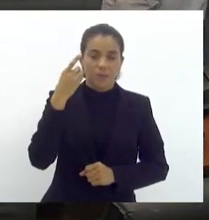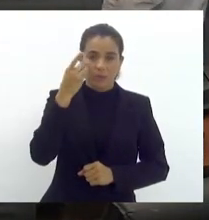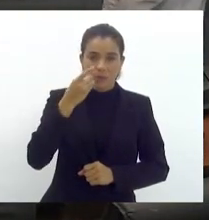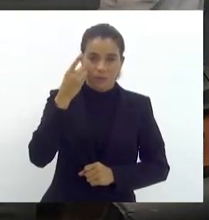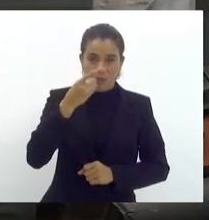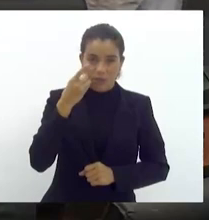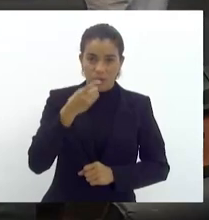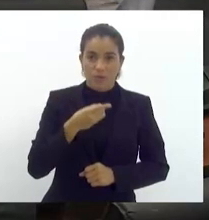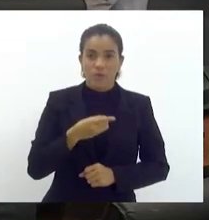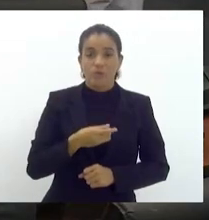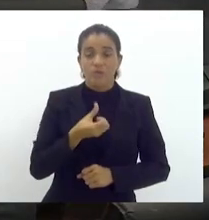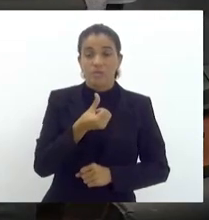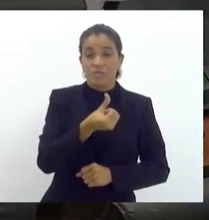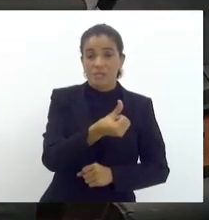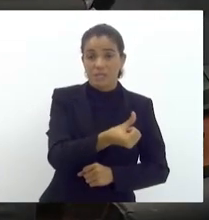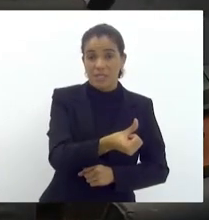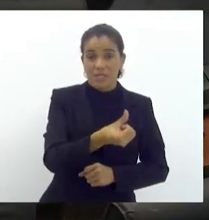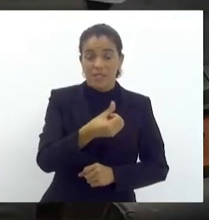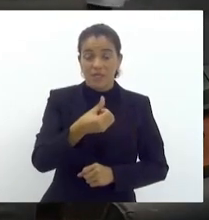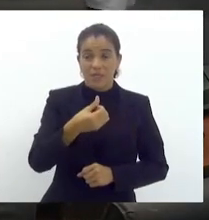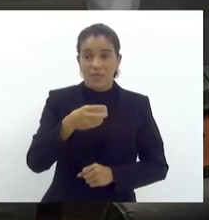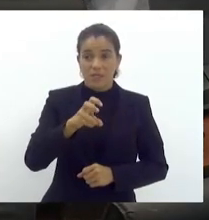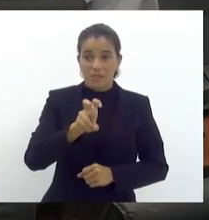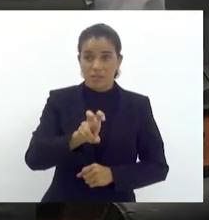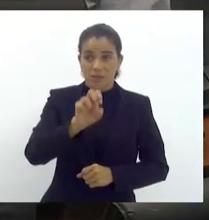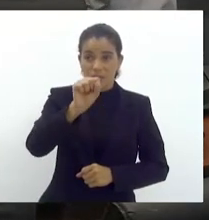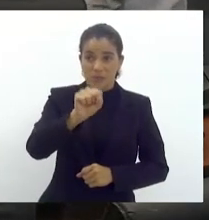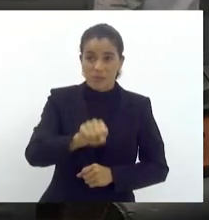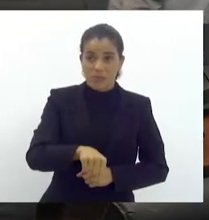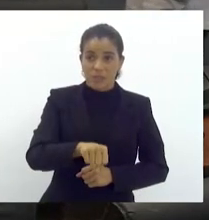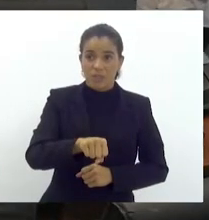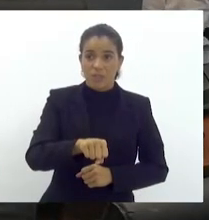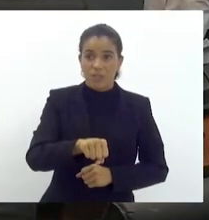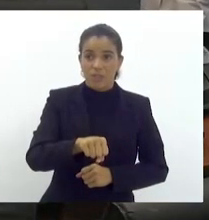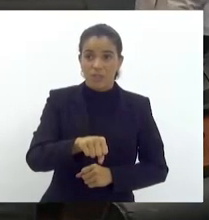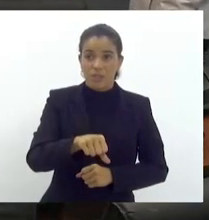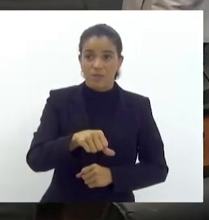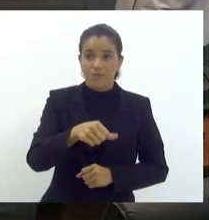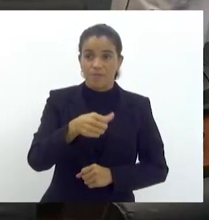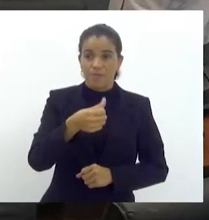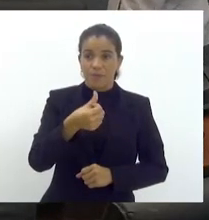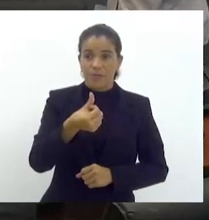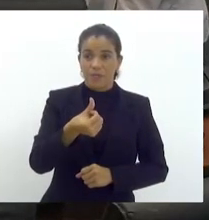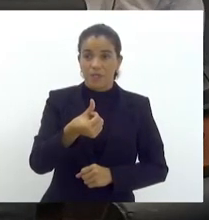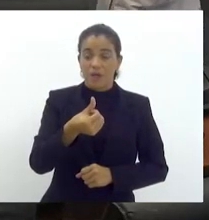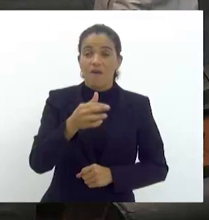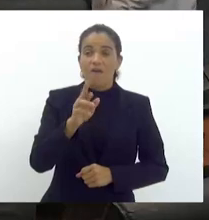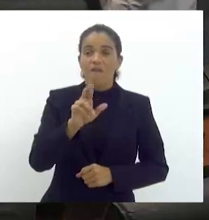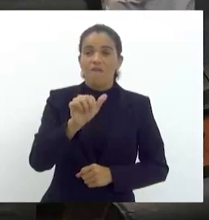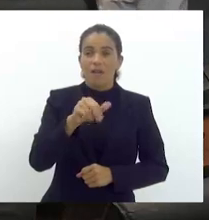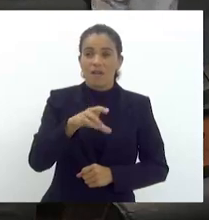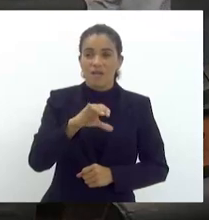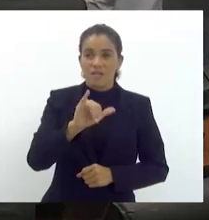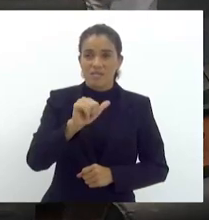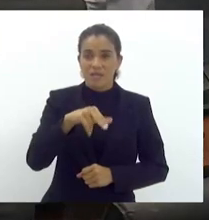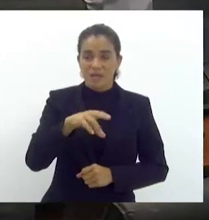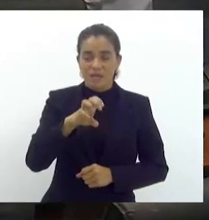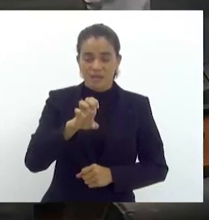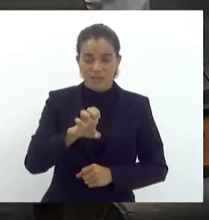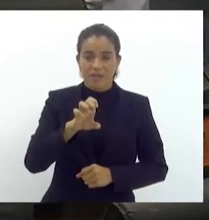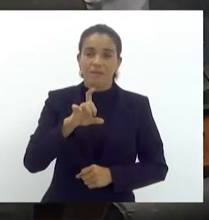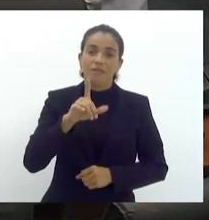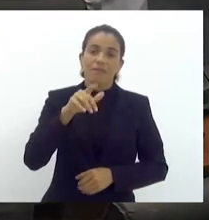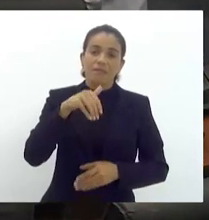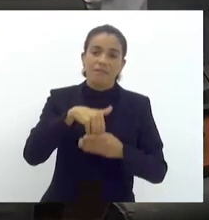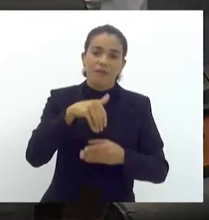sendo 65 sim não Franciene Franciane tá botando por aqui e